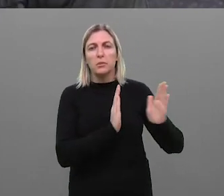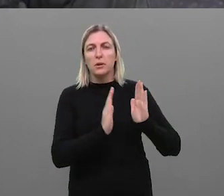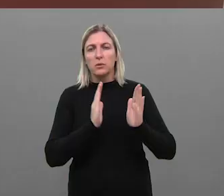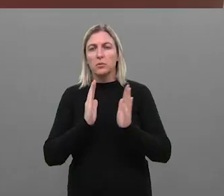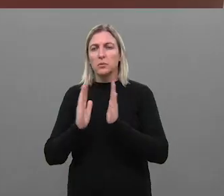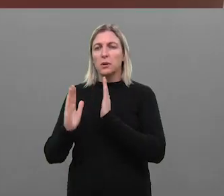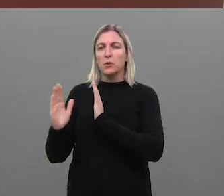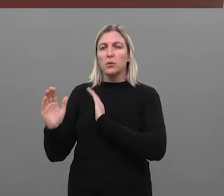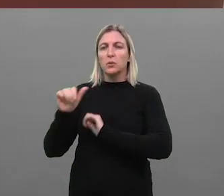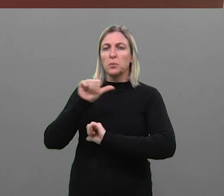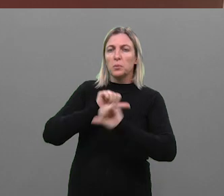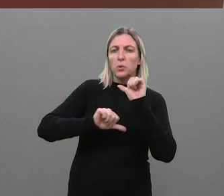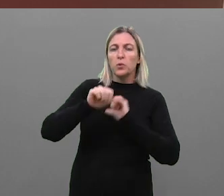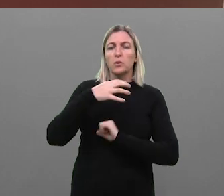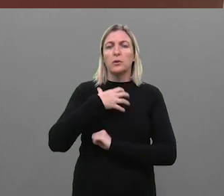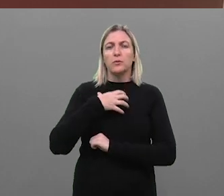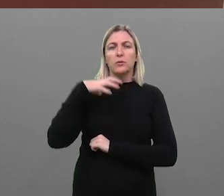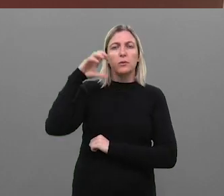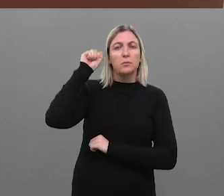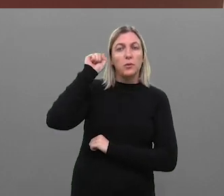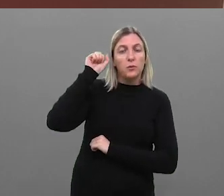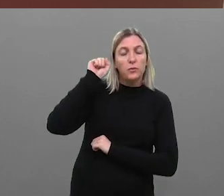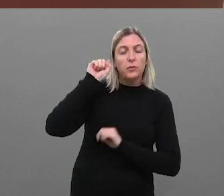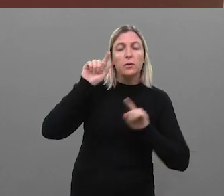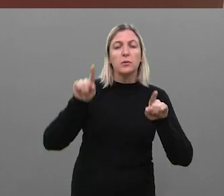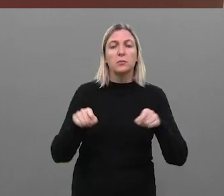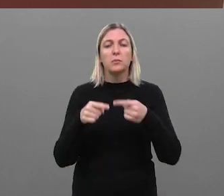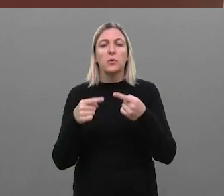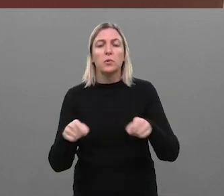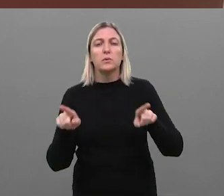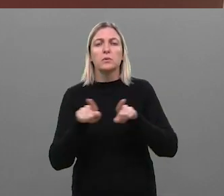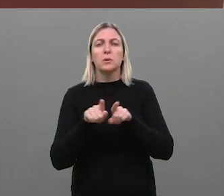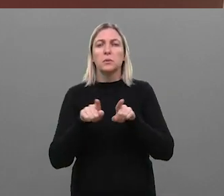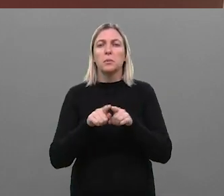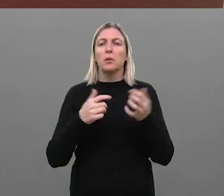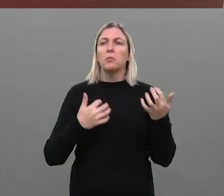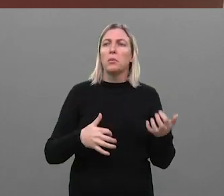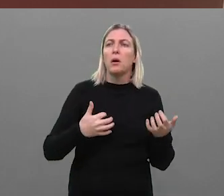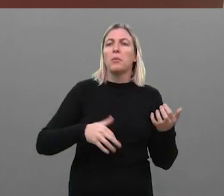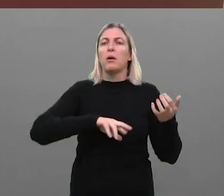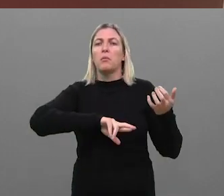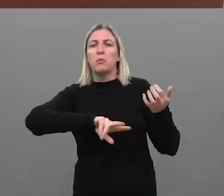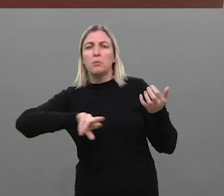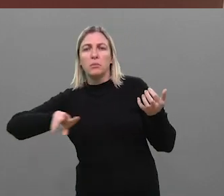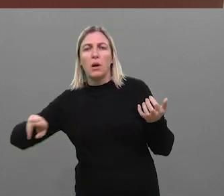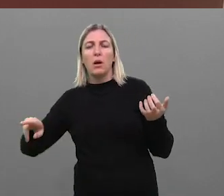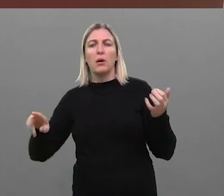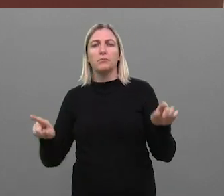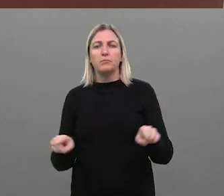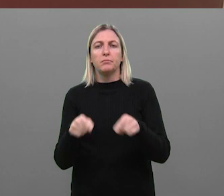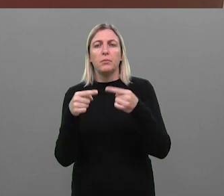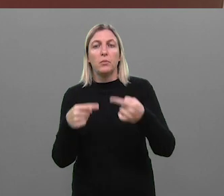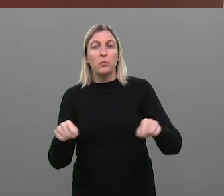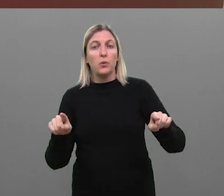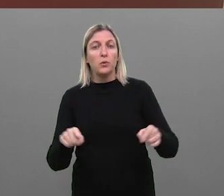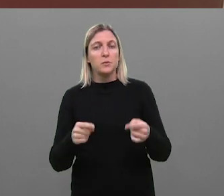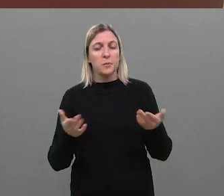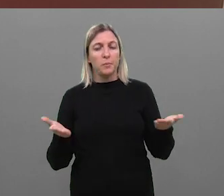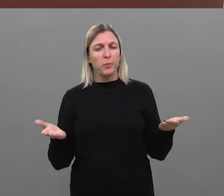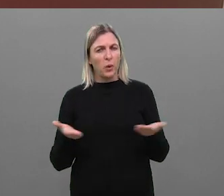né ah nunca antes a gente teve tanto acesso à música da por um lado e se